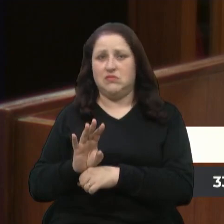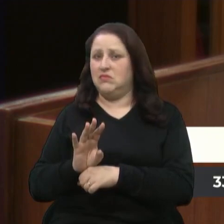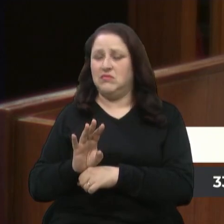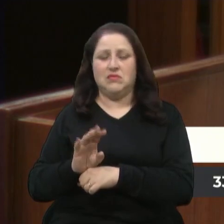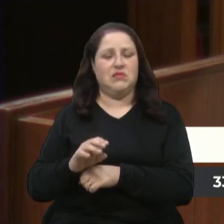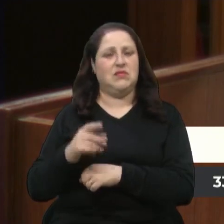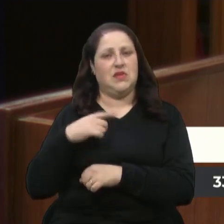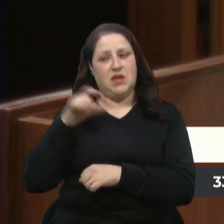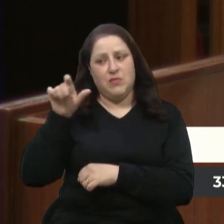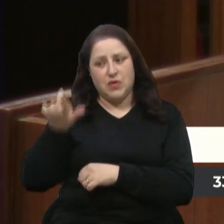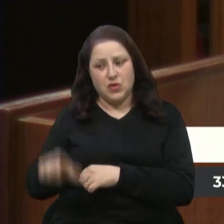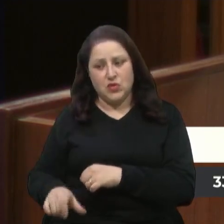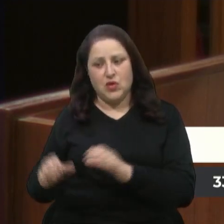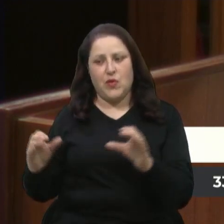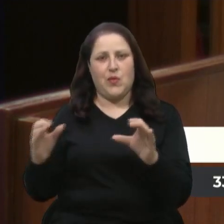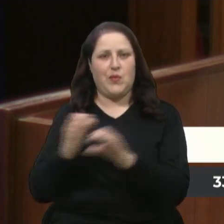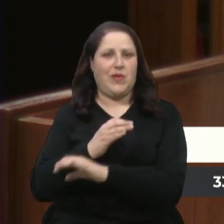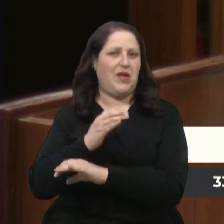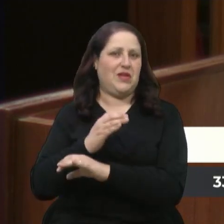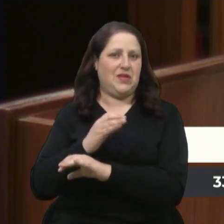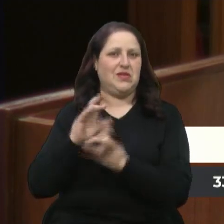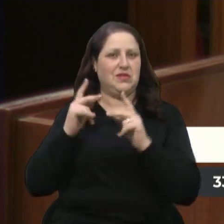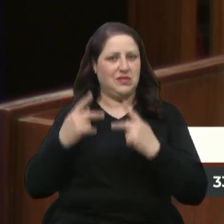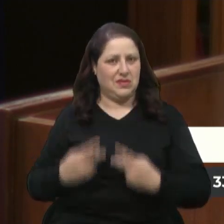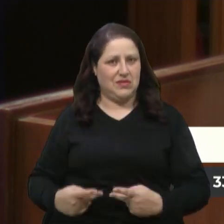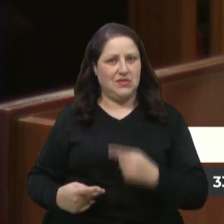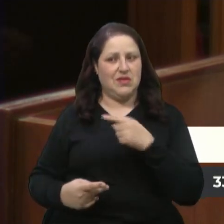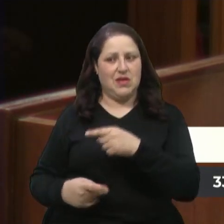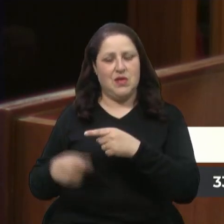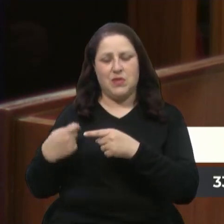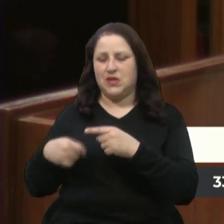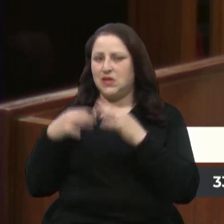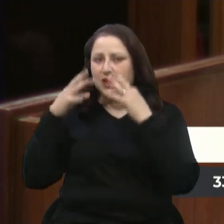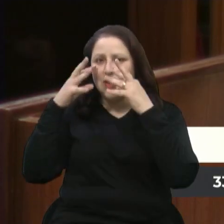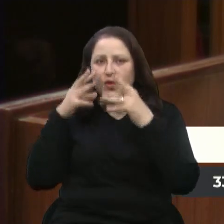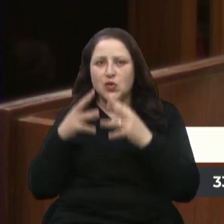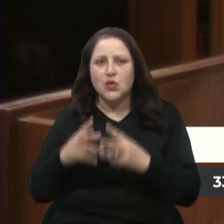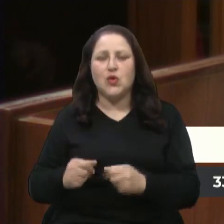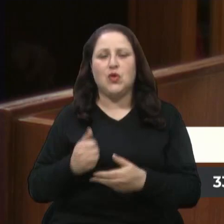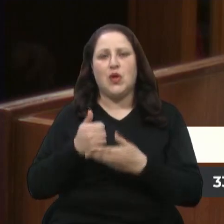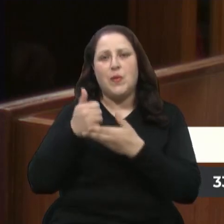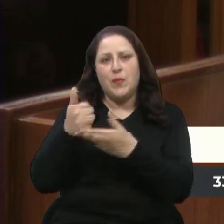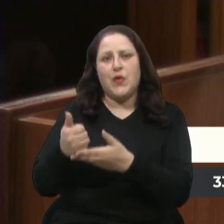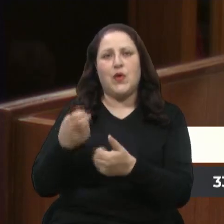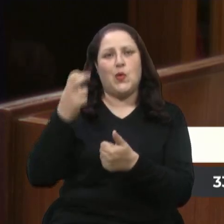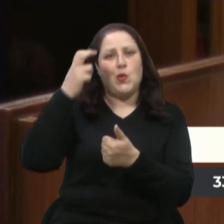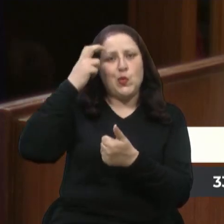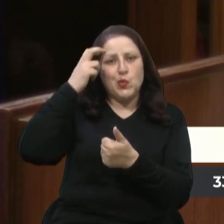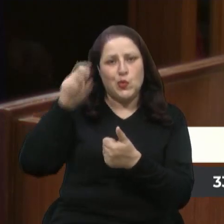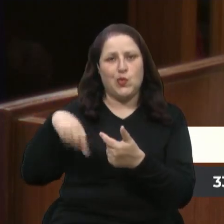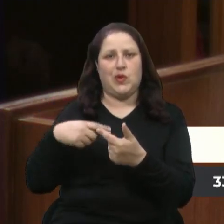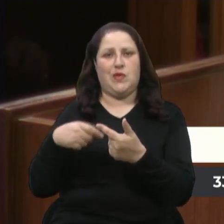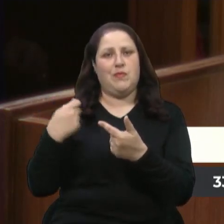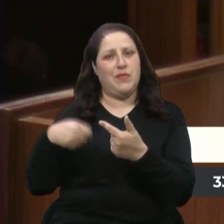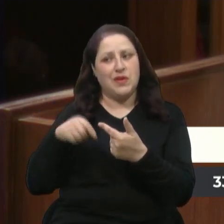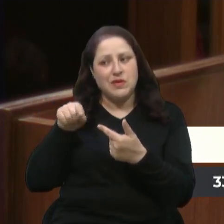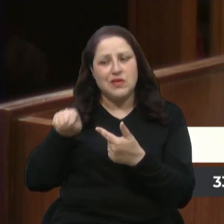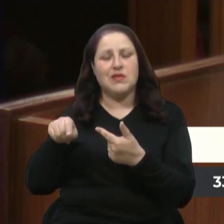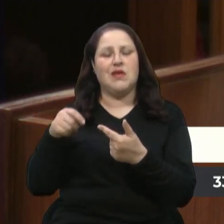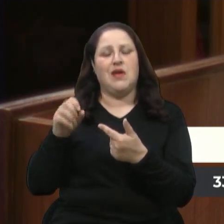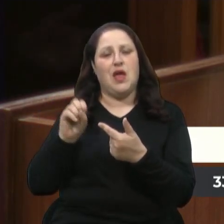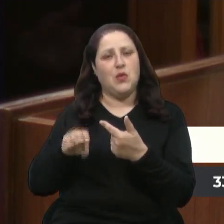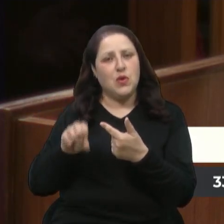um sujeito na sua integralidade e que precisa de todas as áreas. Precisa de cultura, precisa, né,